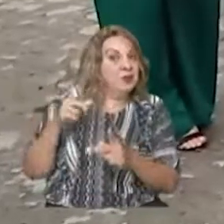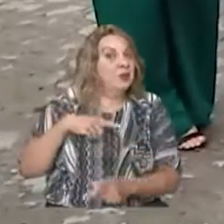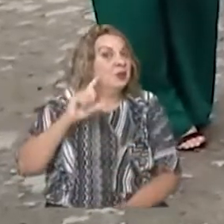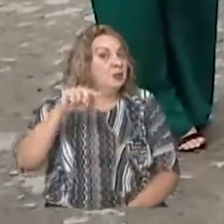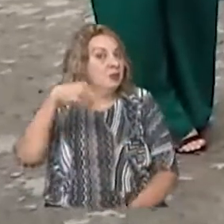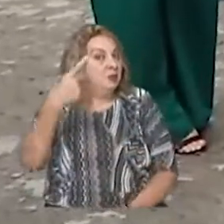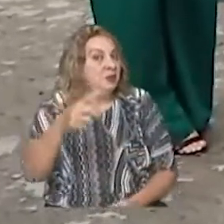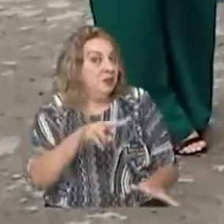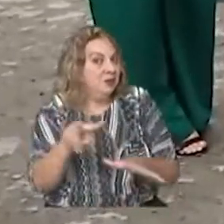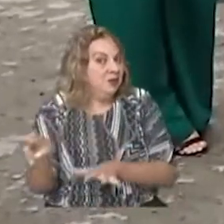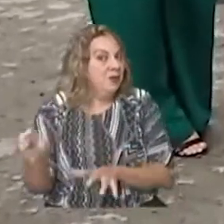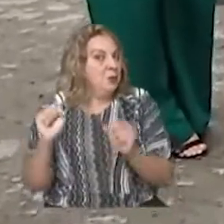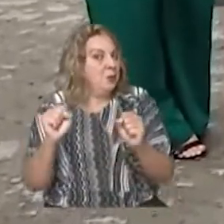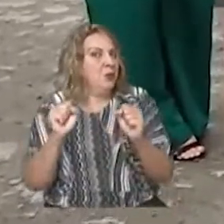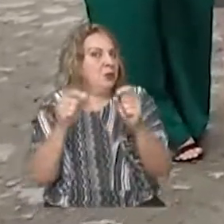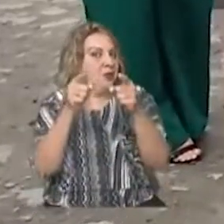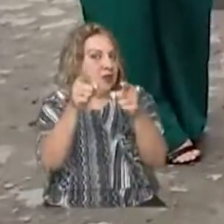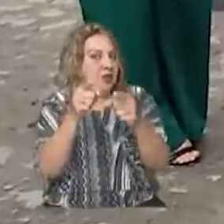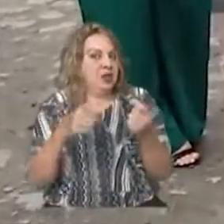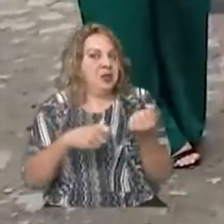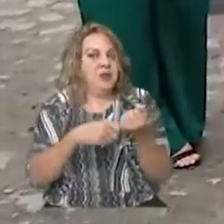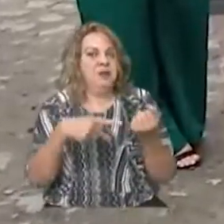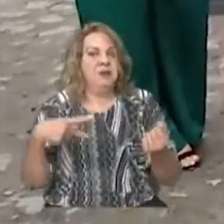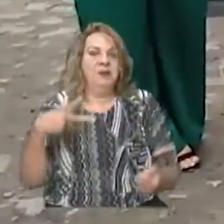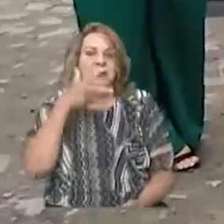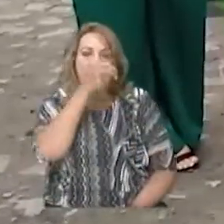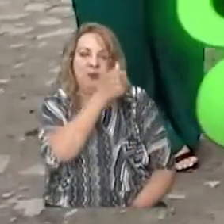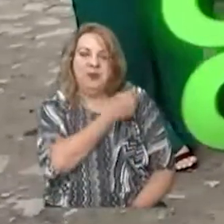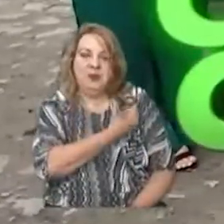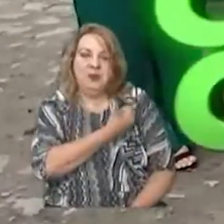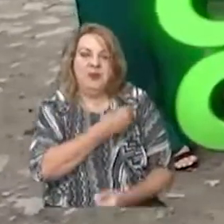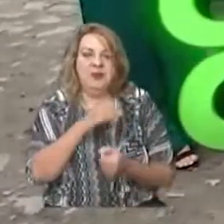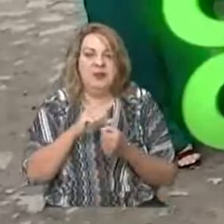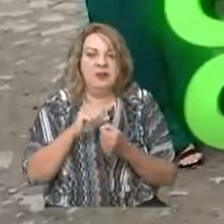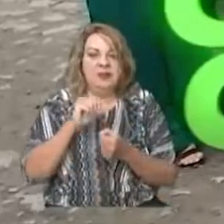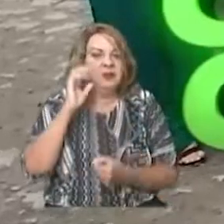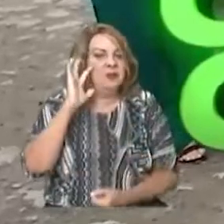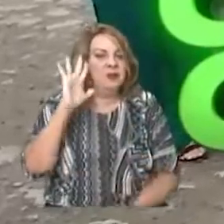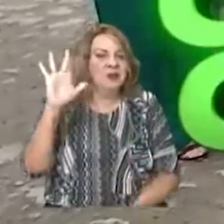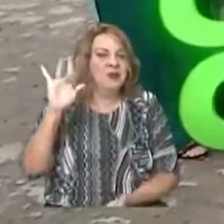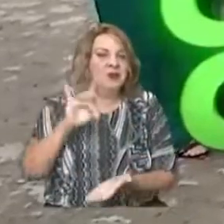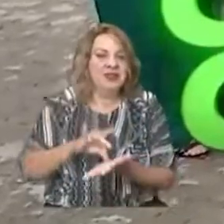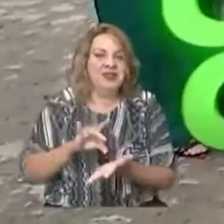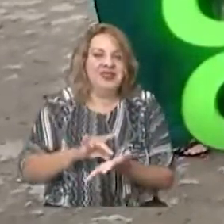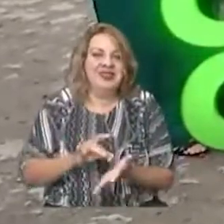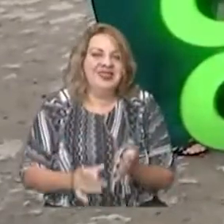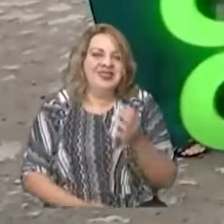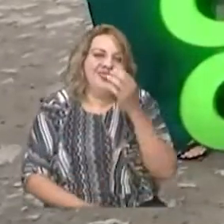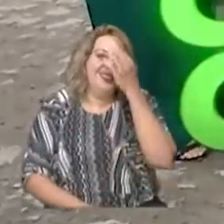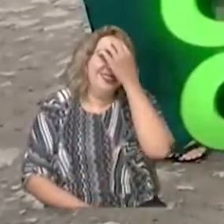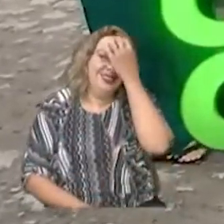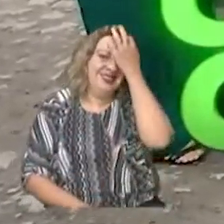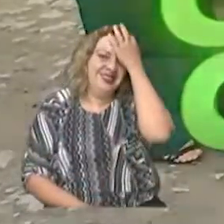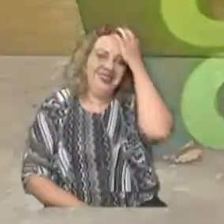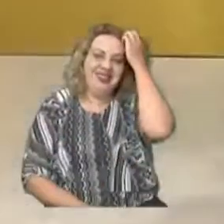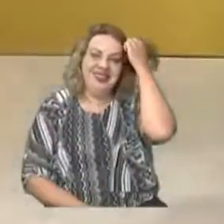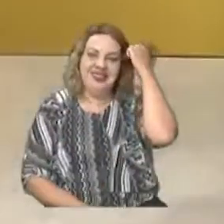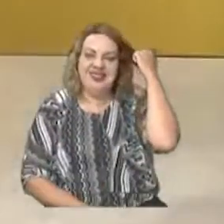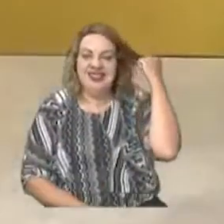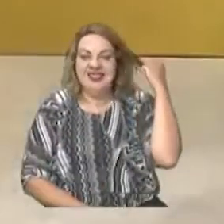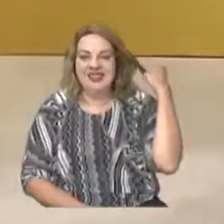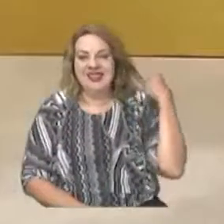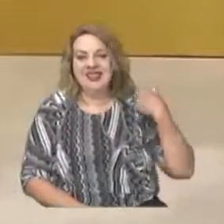na próxima semana pode ser você. Caju Cap, salvando vidas e realizando sonhos.